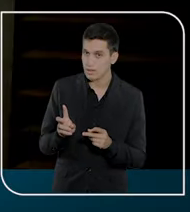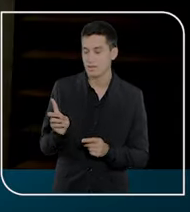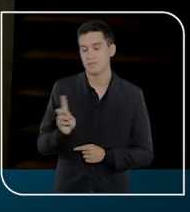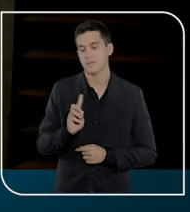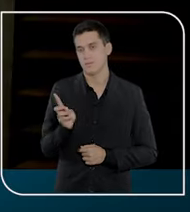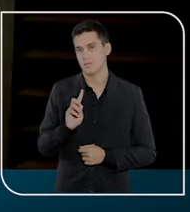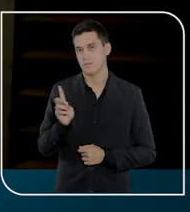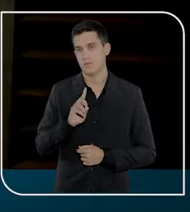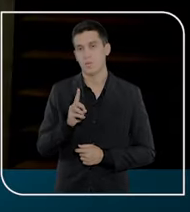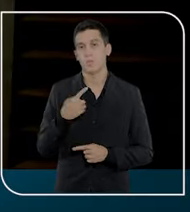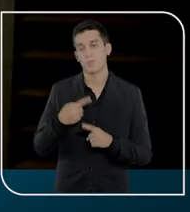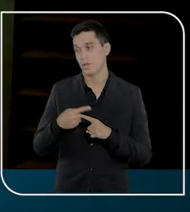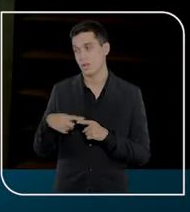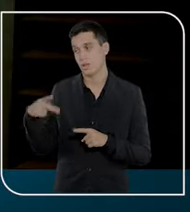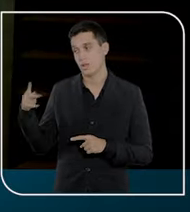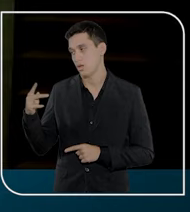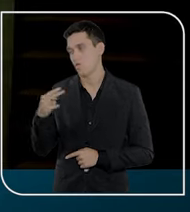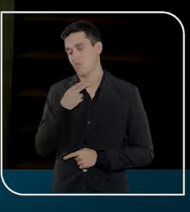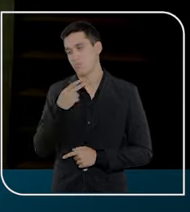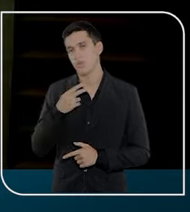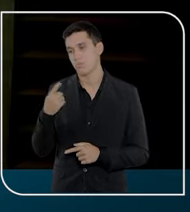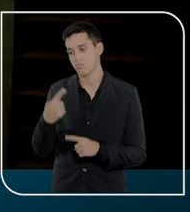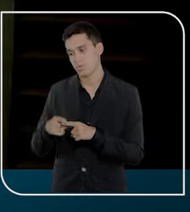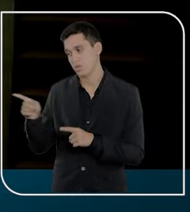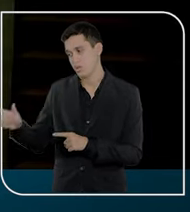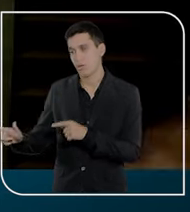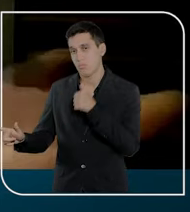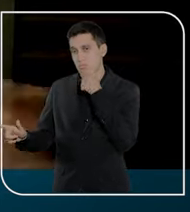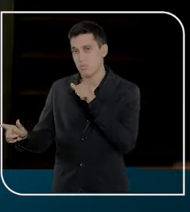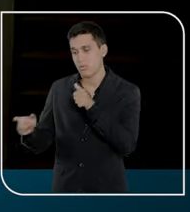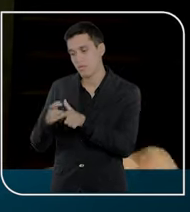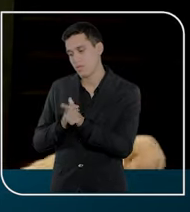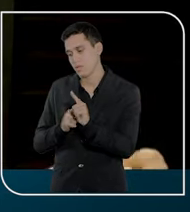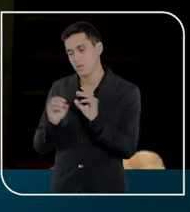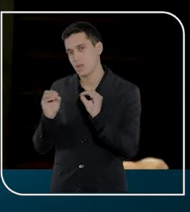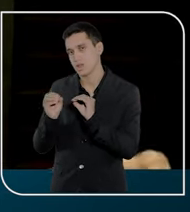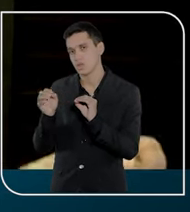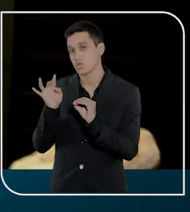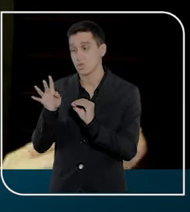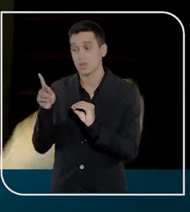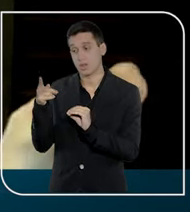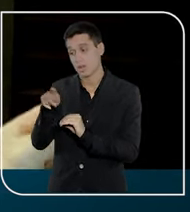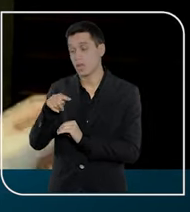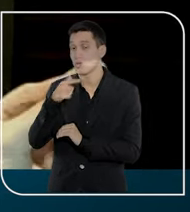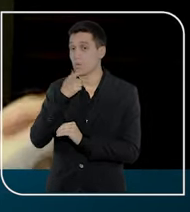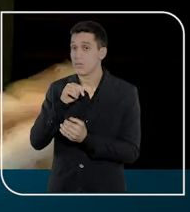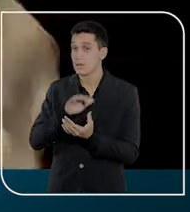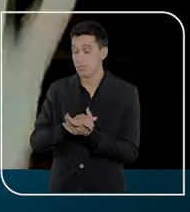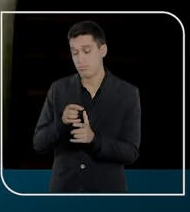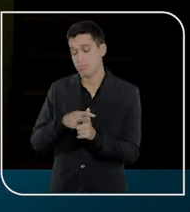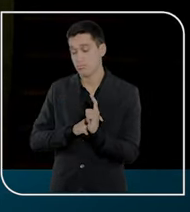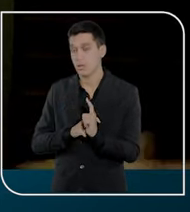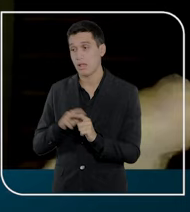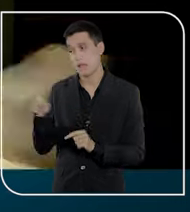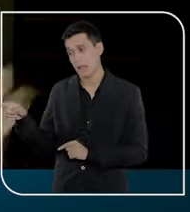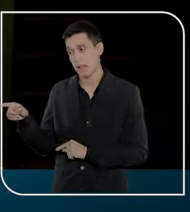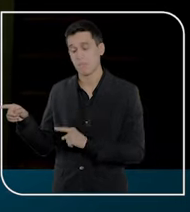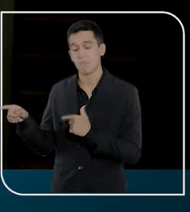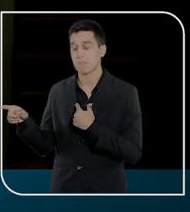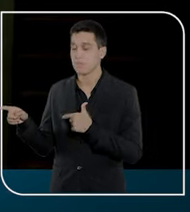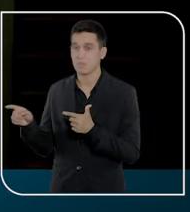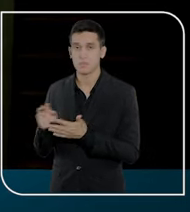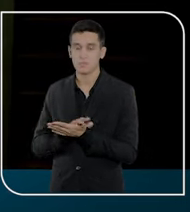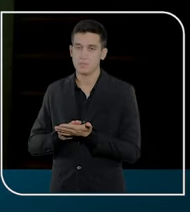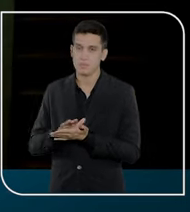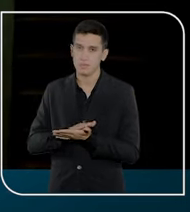a dela não pode. A dela é impenhorável, né? Mesmo porque ela não é devedora, né? Ela não é devedora. Então, a parte dela não